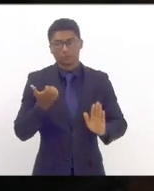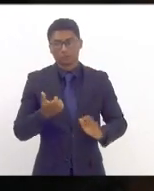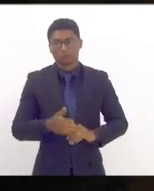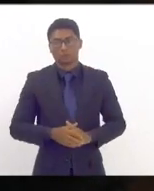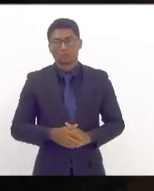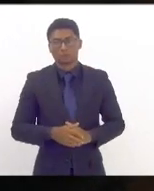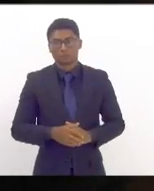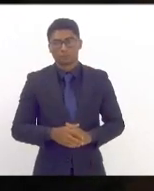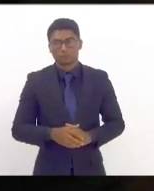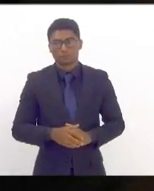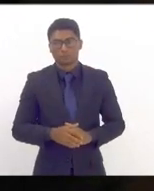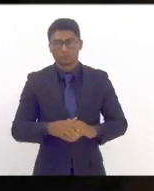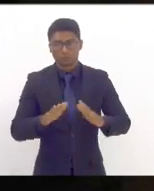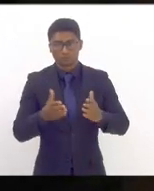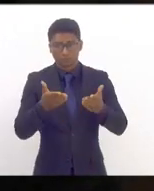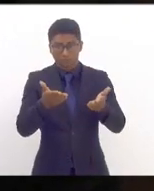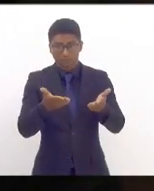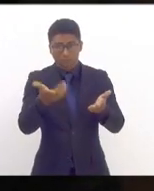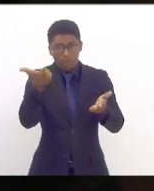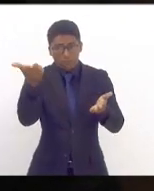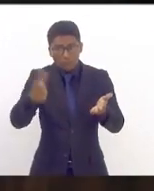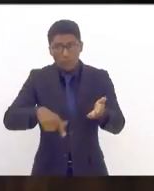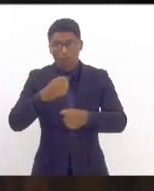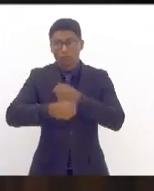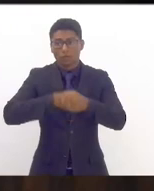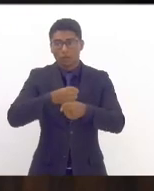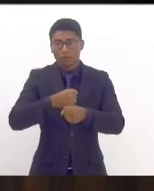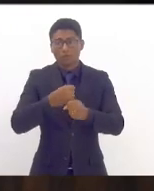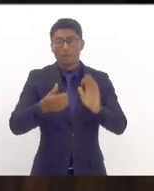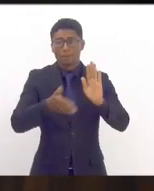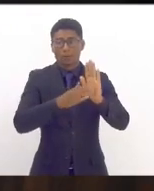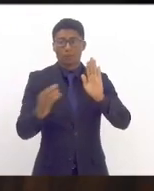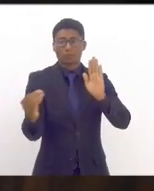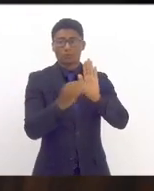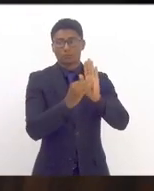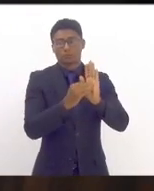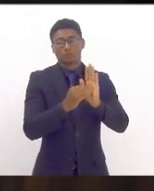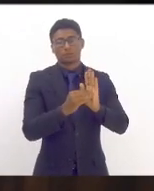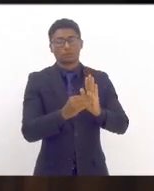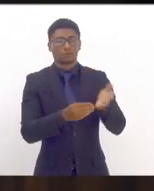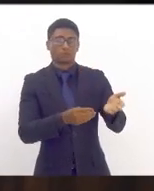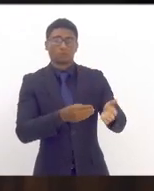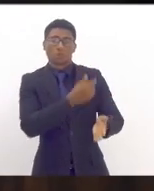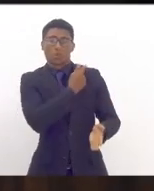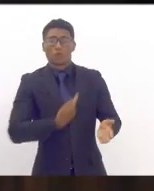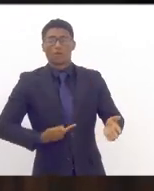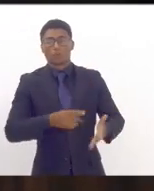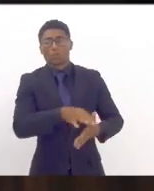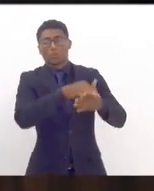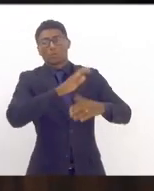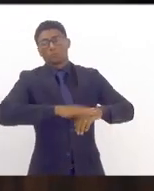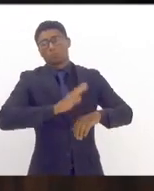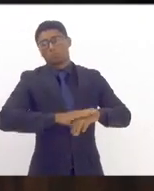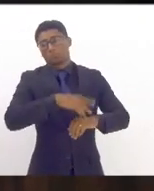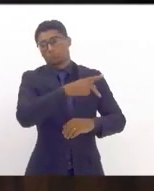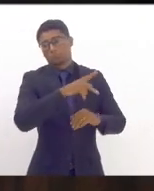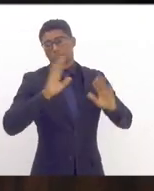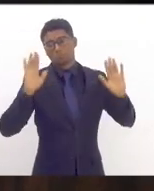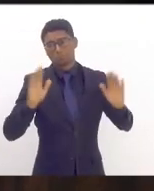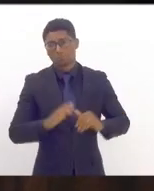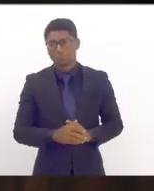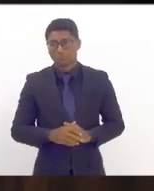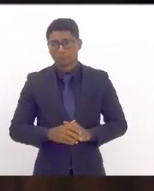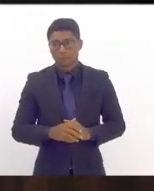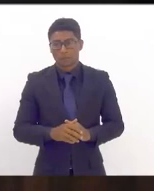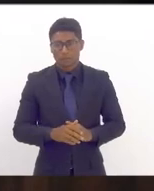silêncio vai voltar com o projeto este ano ainda vai depender do líder do governo eu por mim olha só que